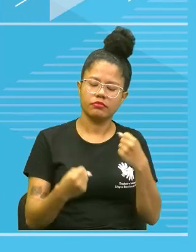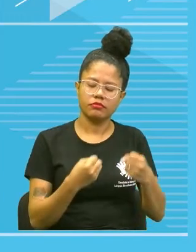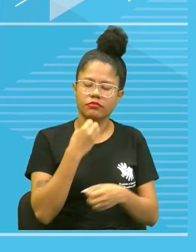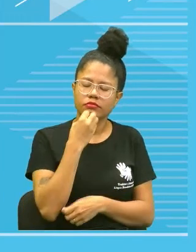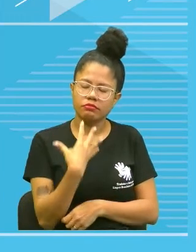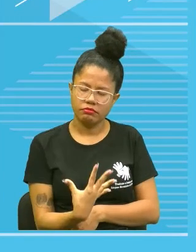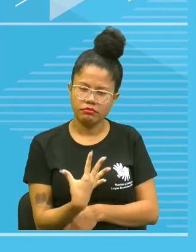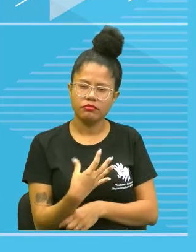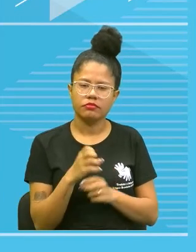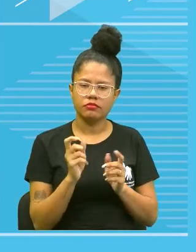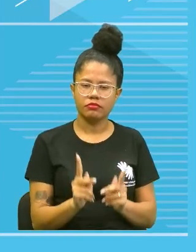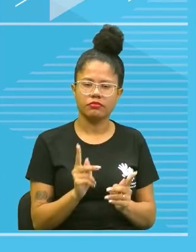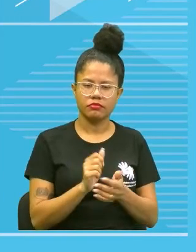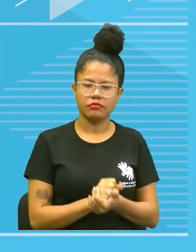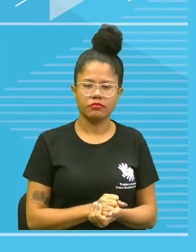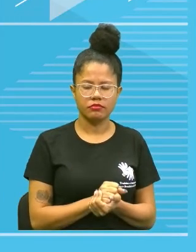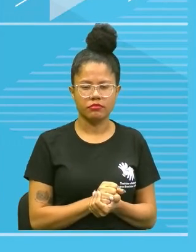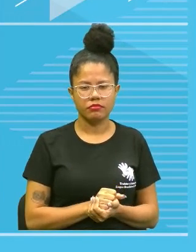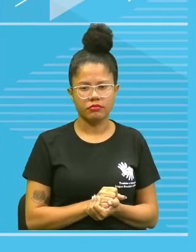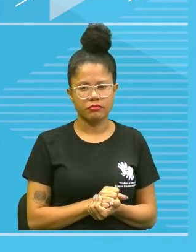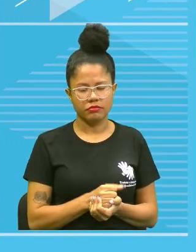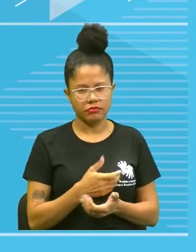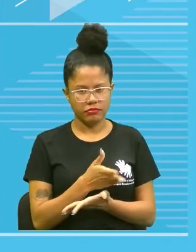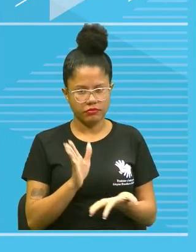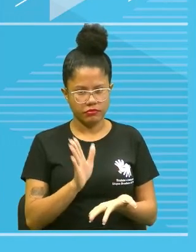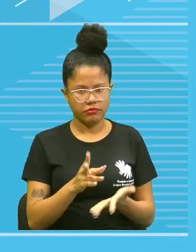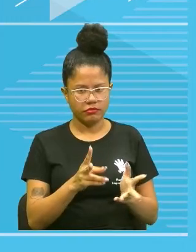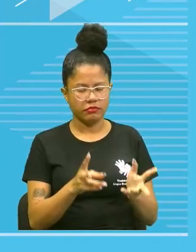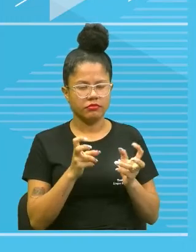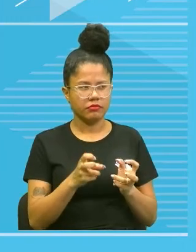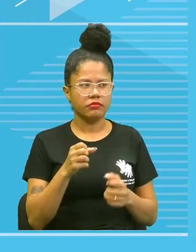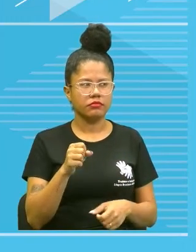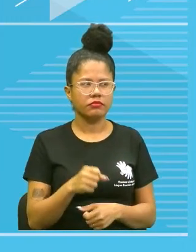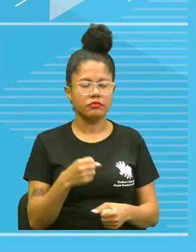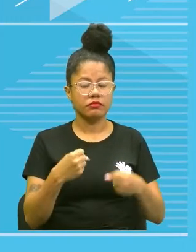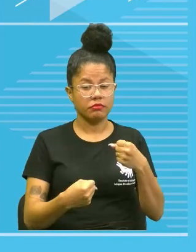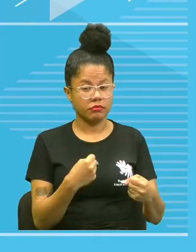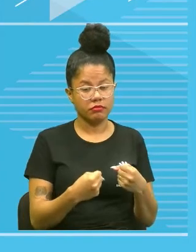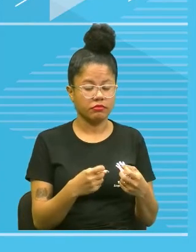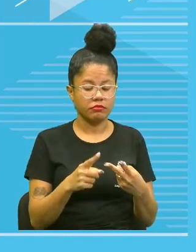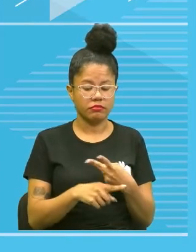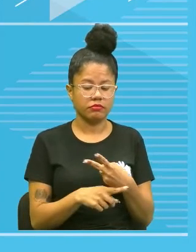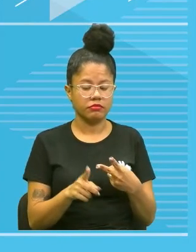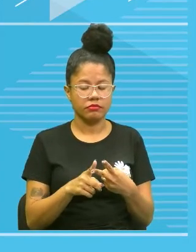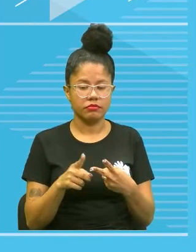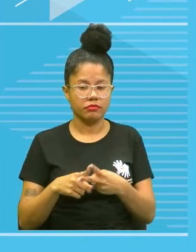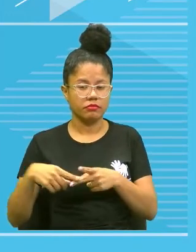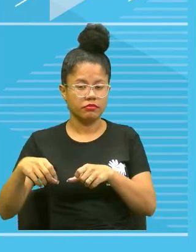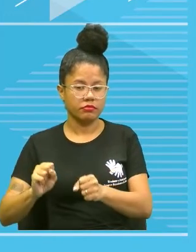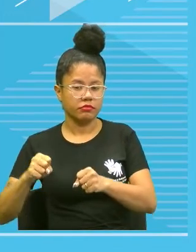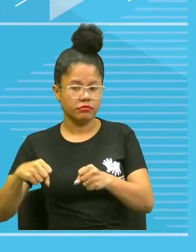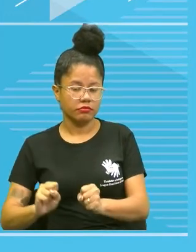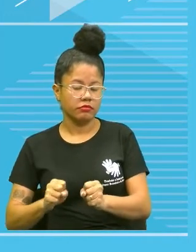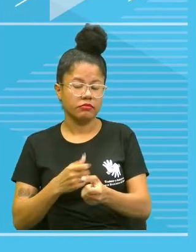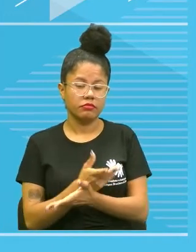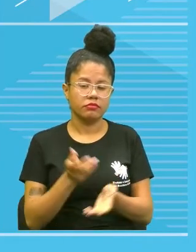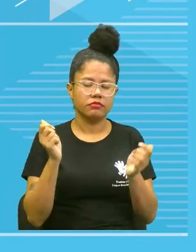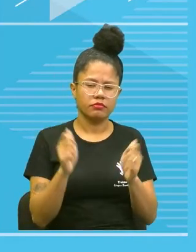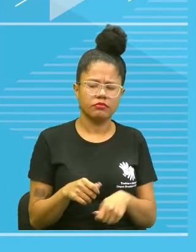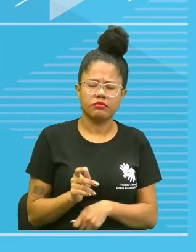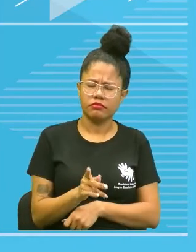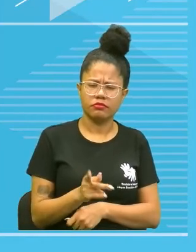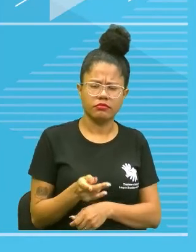bacana. E aí você já deve ter percebido, um carro numa moto, que você tem que levar para revisões constantes,